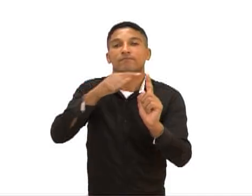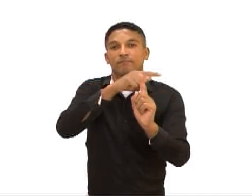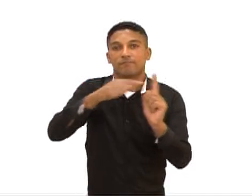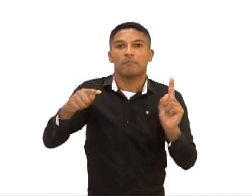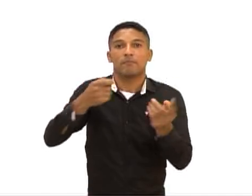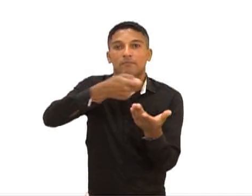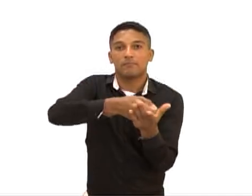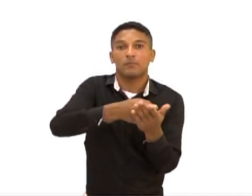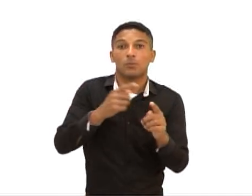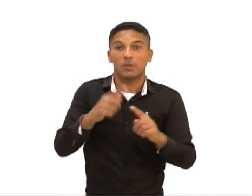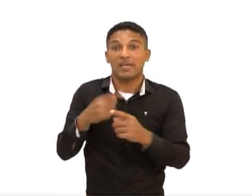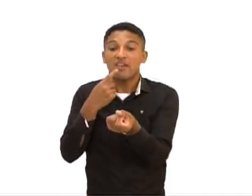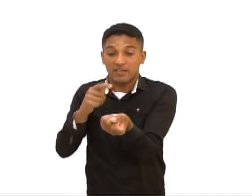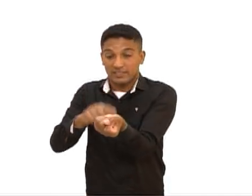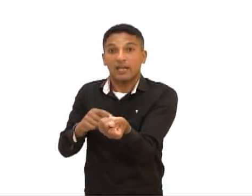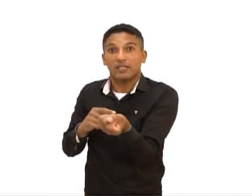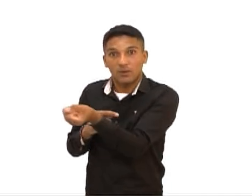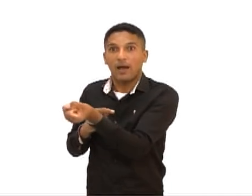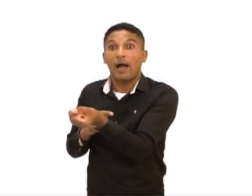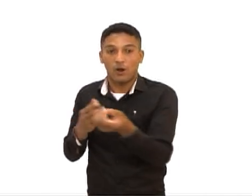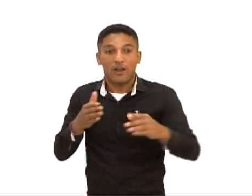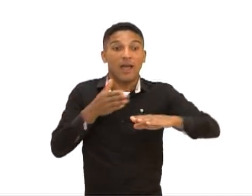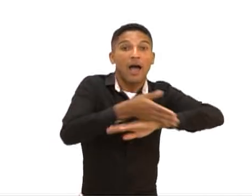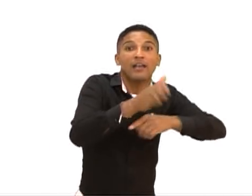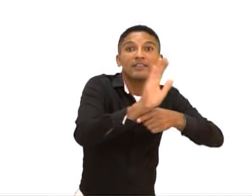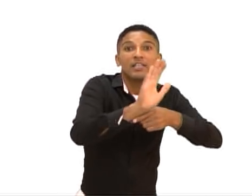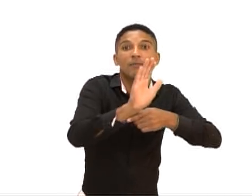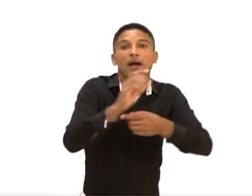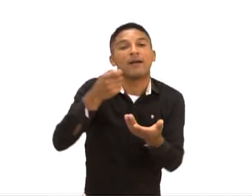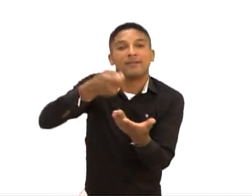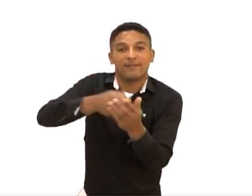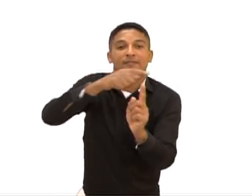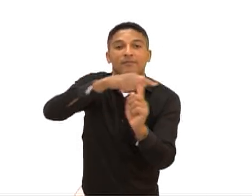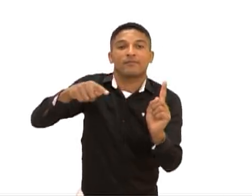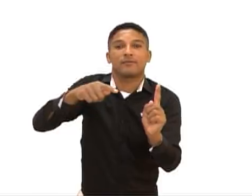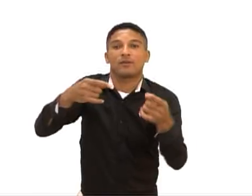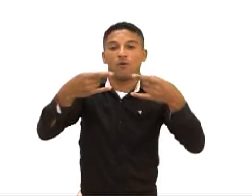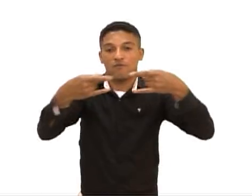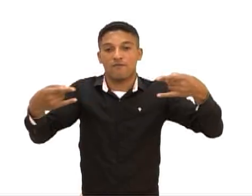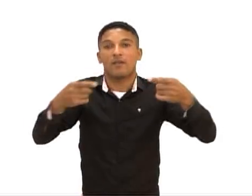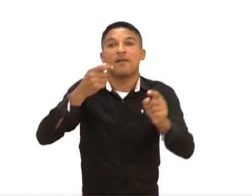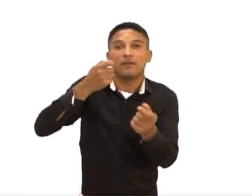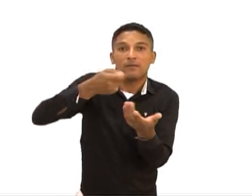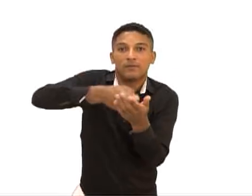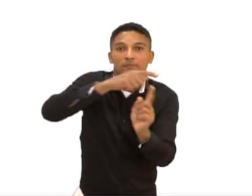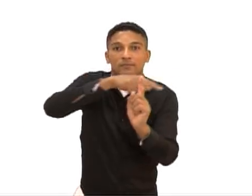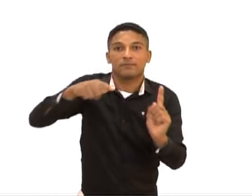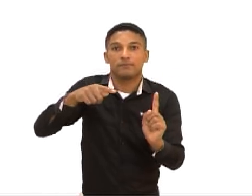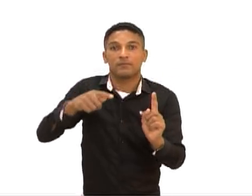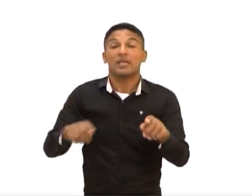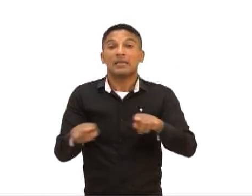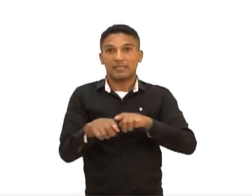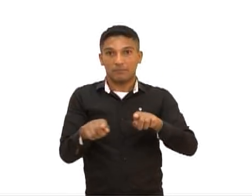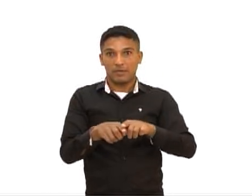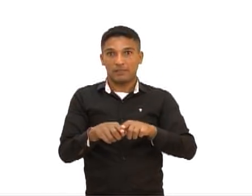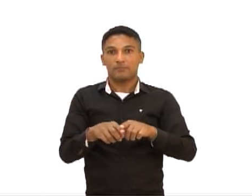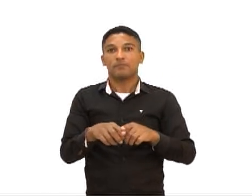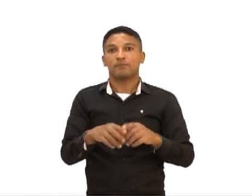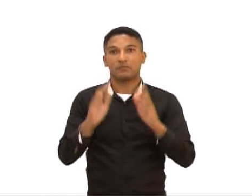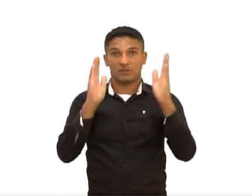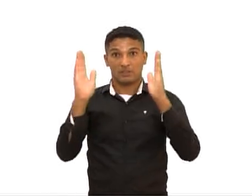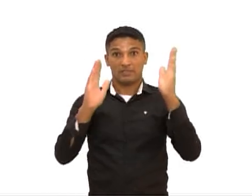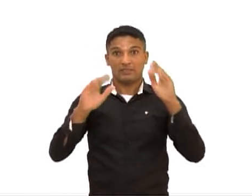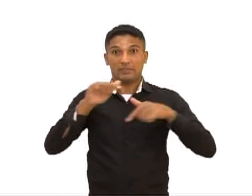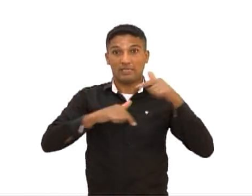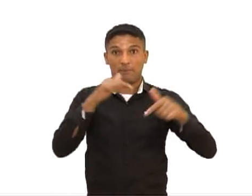De acordo com a CLT, que é a Consolidação das Leis do Trabalho, eles têm direito a um dia de folga a cada 12 meses. Então, trabalhou um ano,